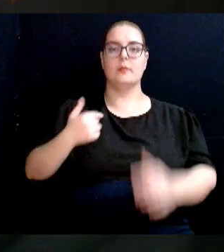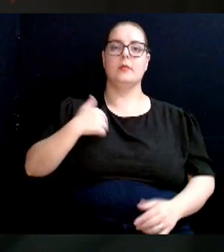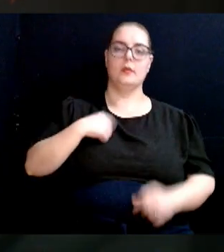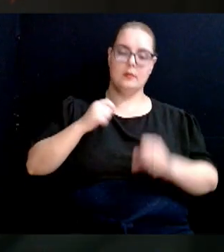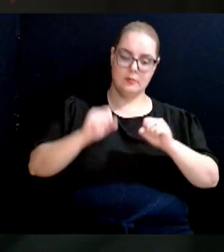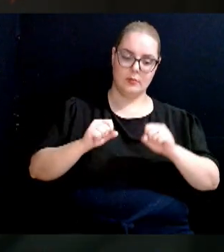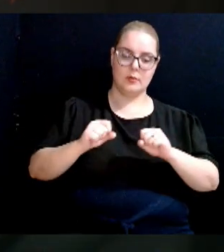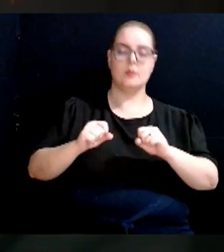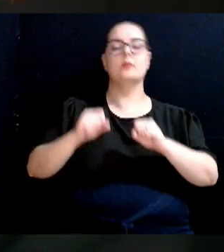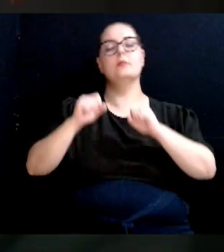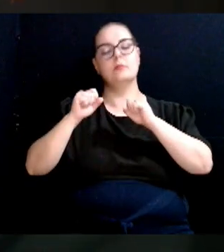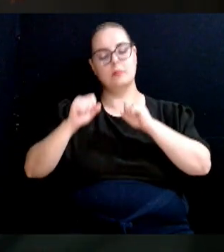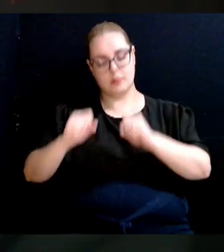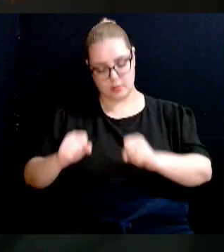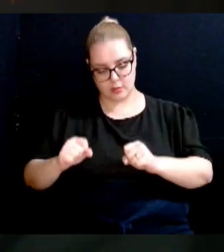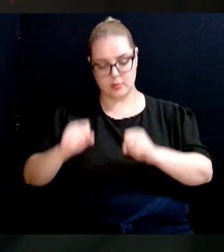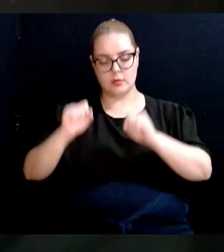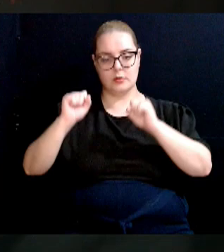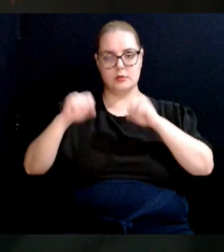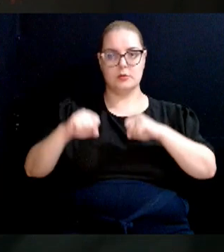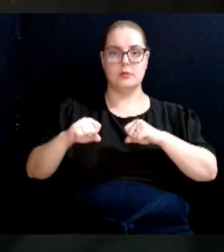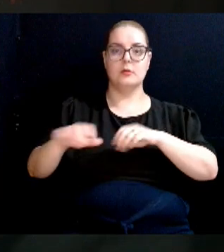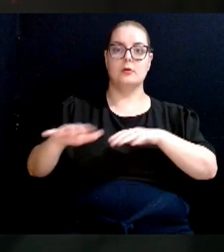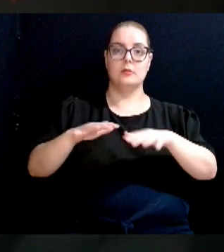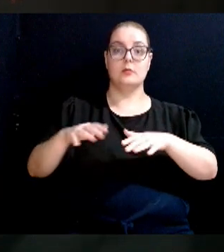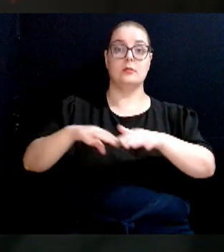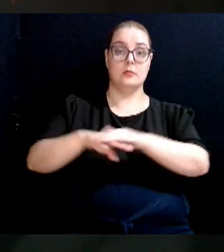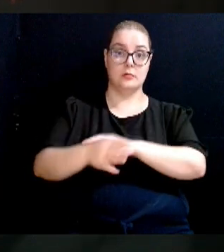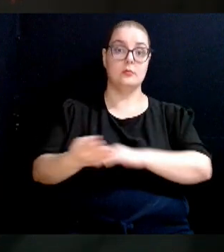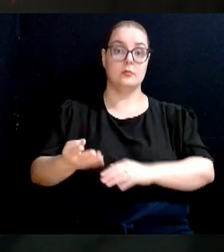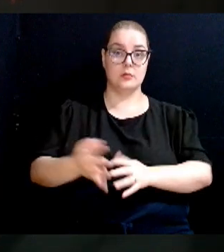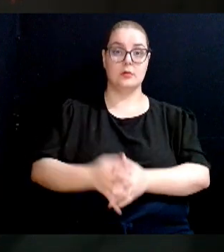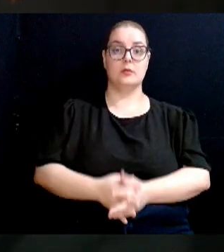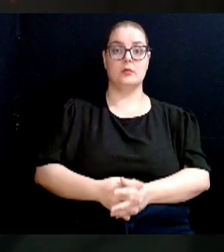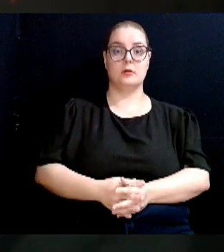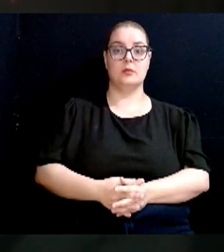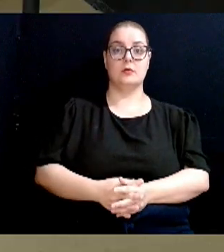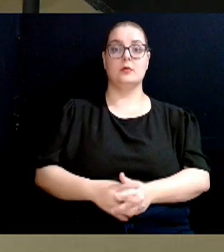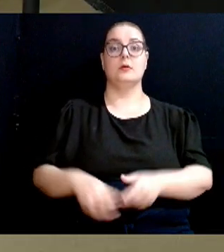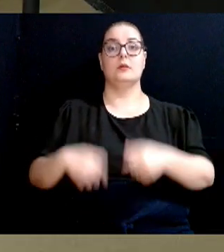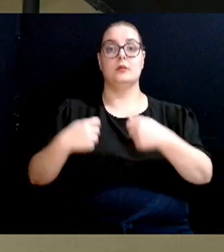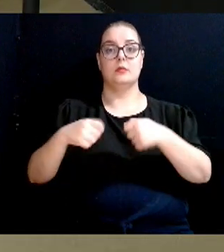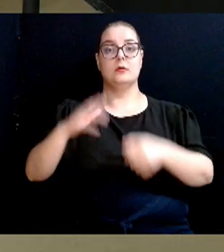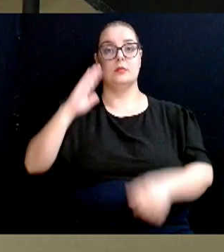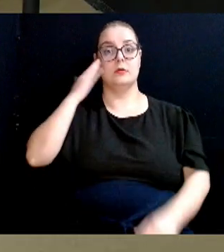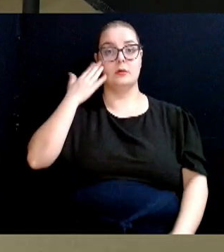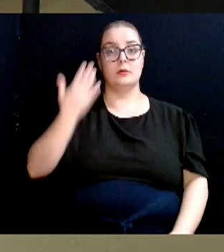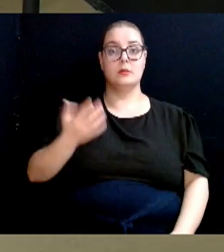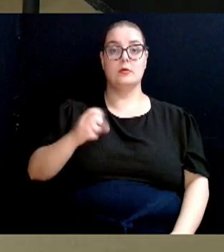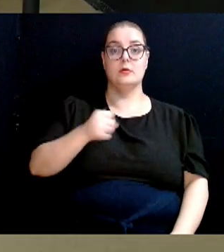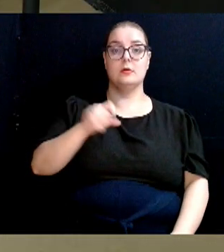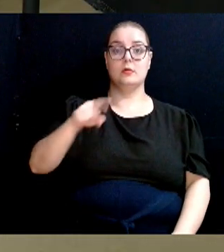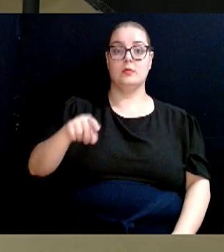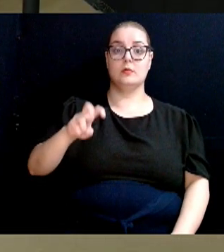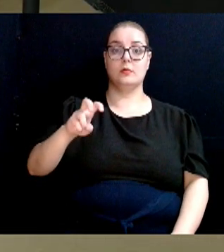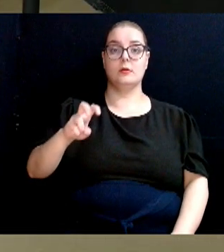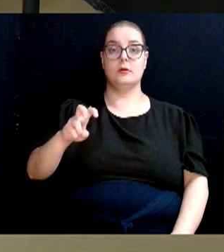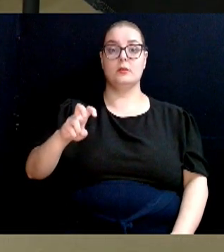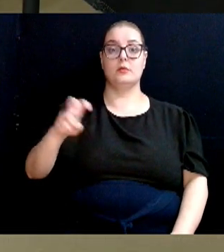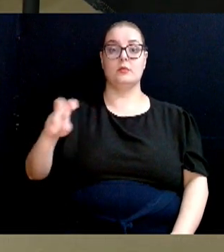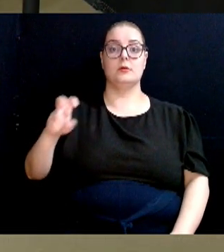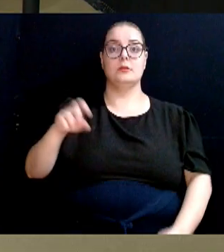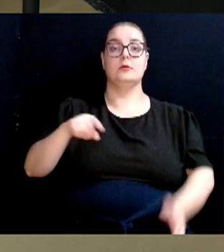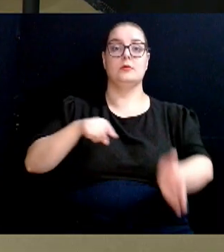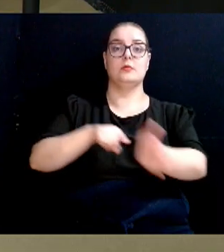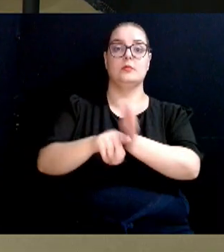você que eu posso, faço um movimento e me acostumo, né? Então, a gente precisa ter esse entendimento aí. 8h55, a última pergunta do programa